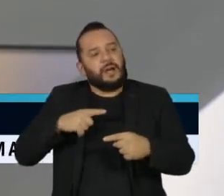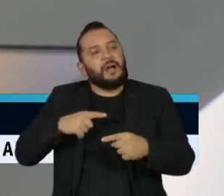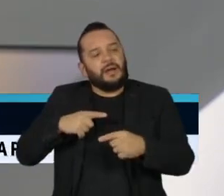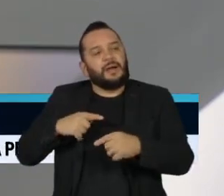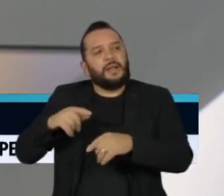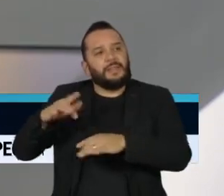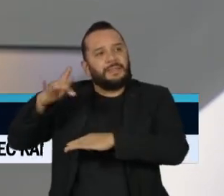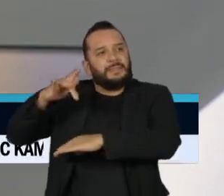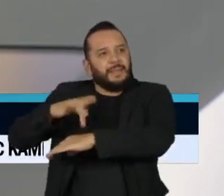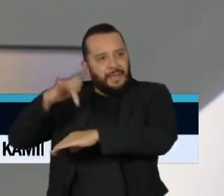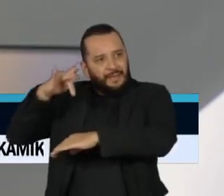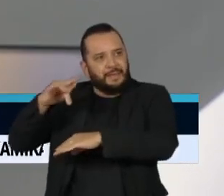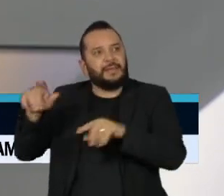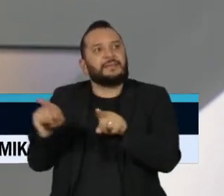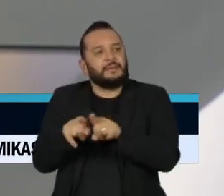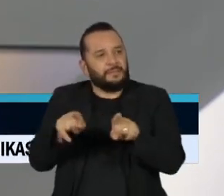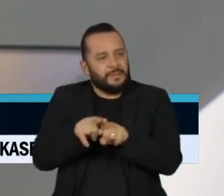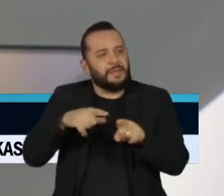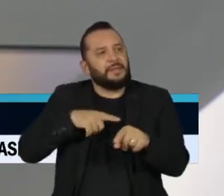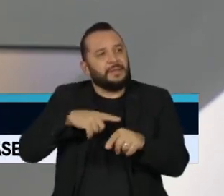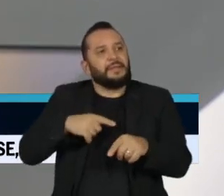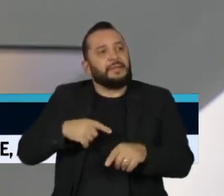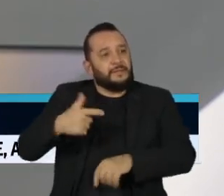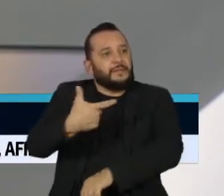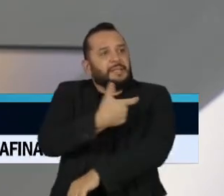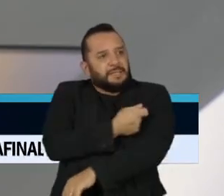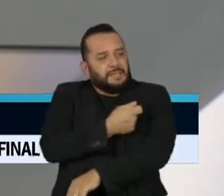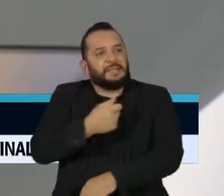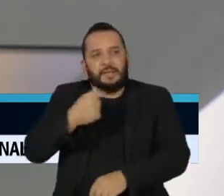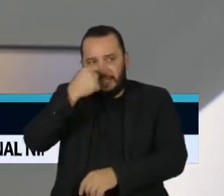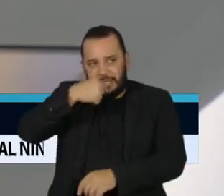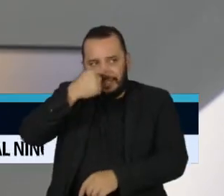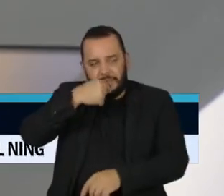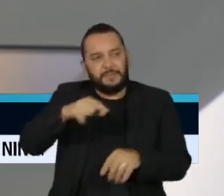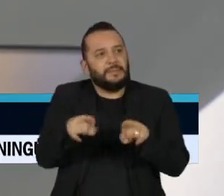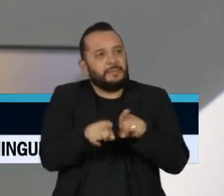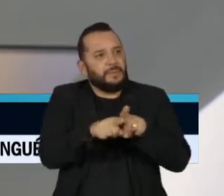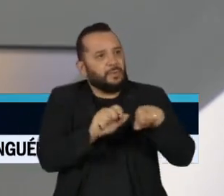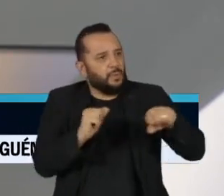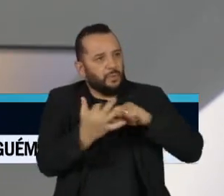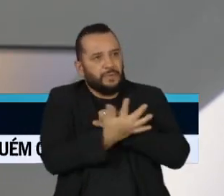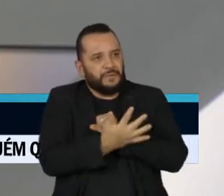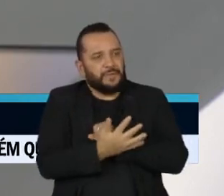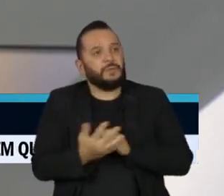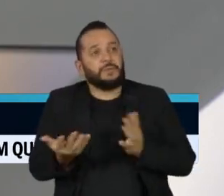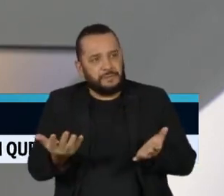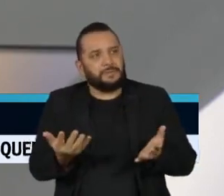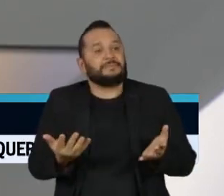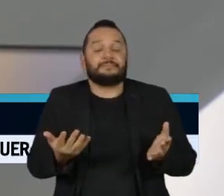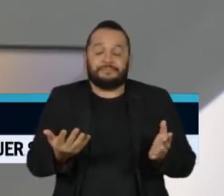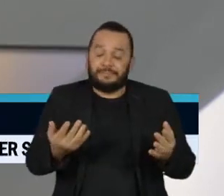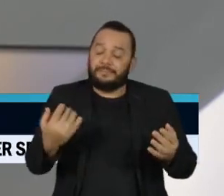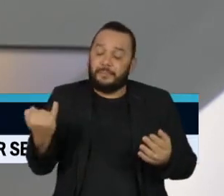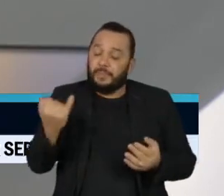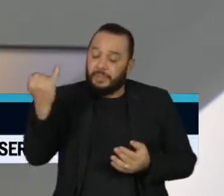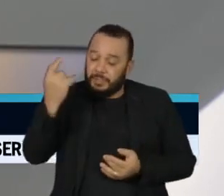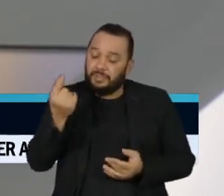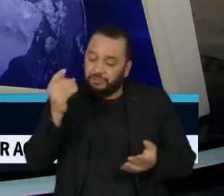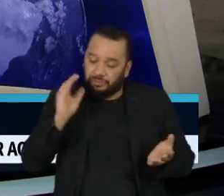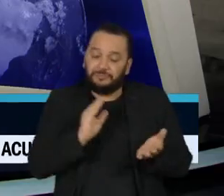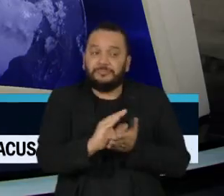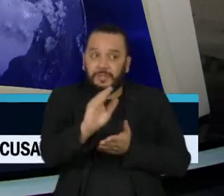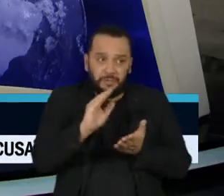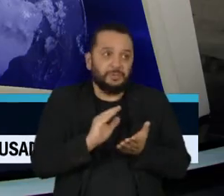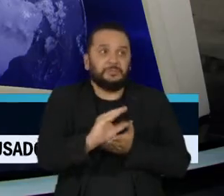da vacina da gripe, que já tem décadas que estão tentando, e do coronavírus. Seria o passo fundamental, tem dinheiro nisso. Se